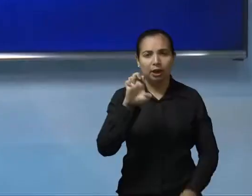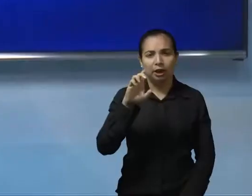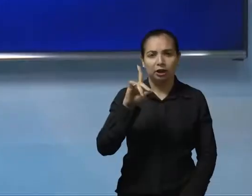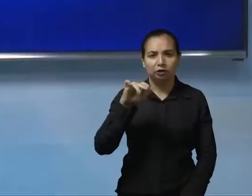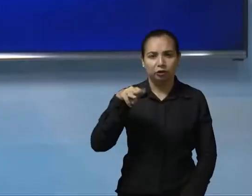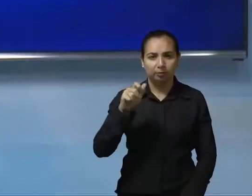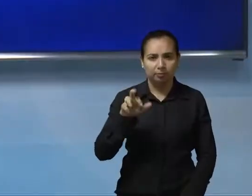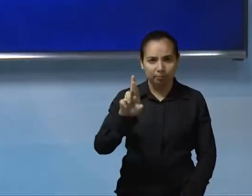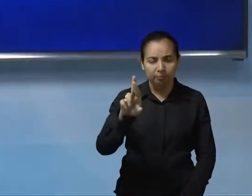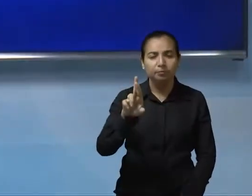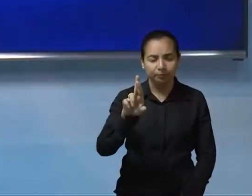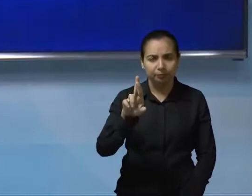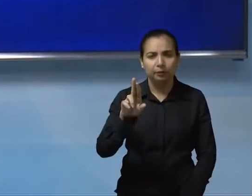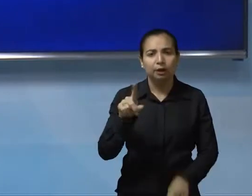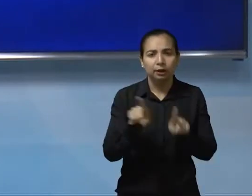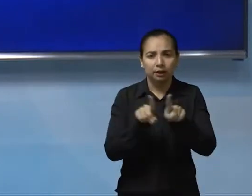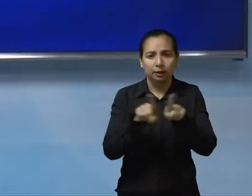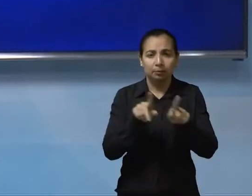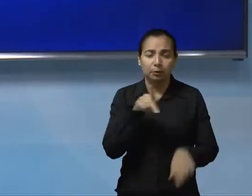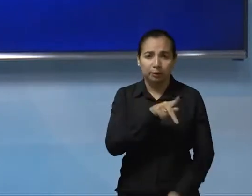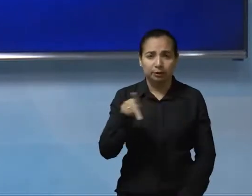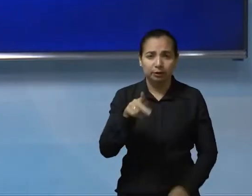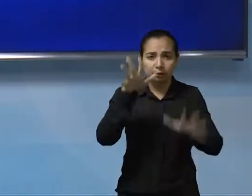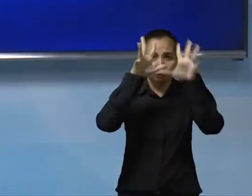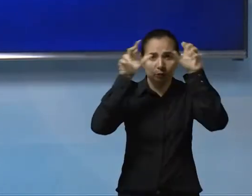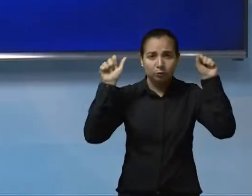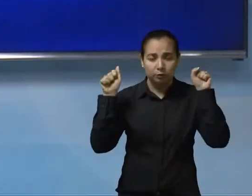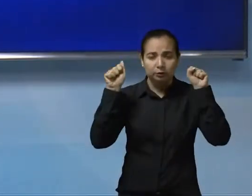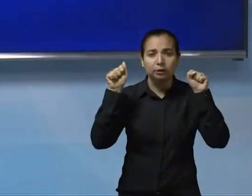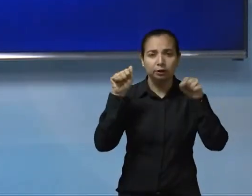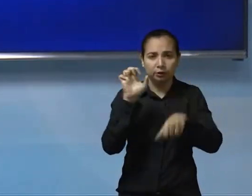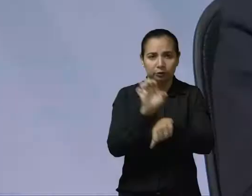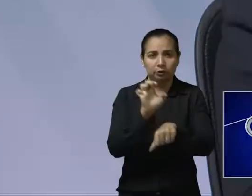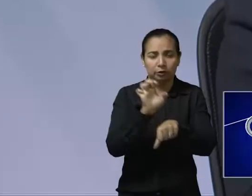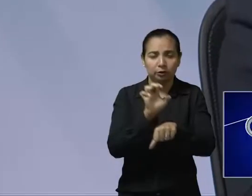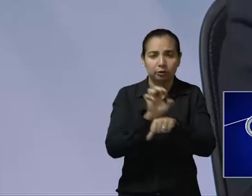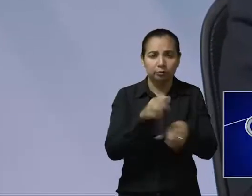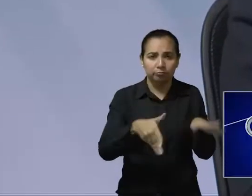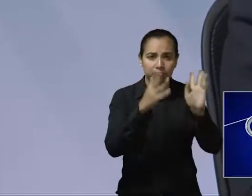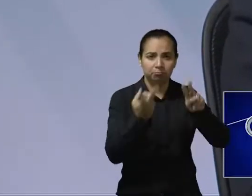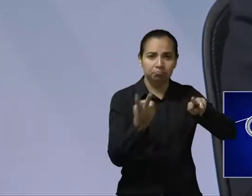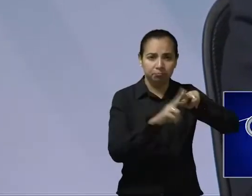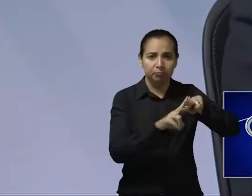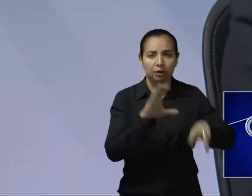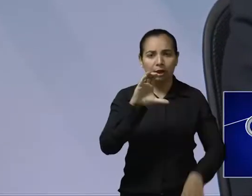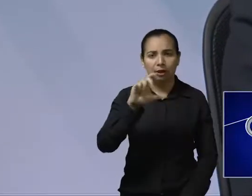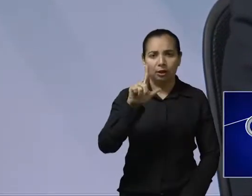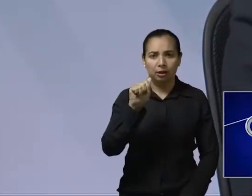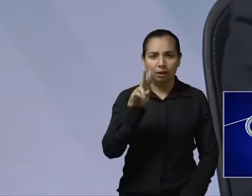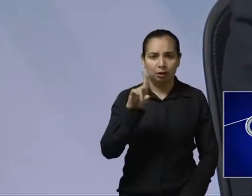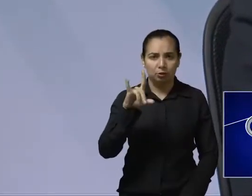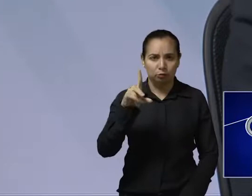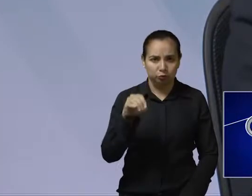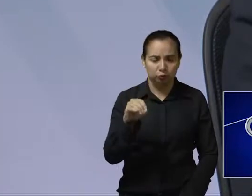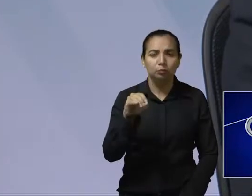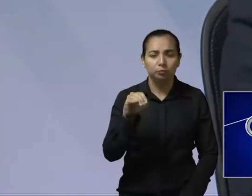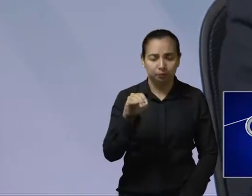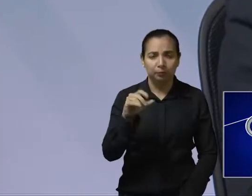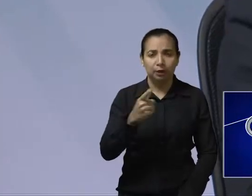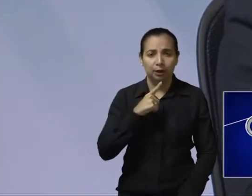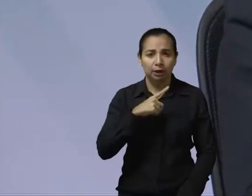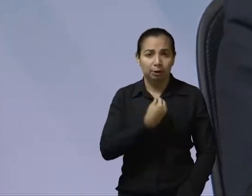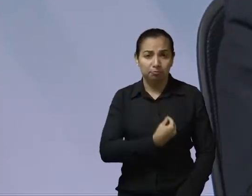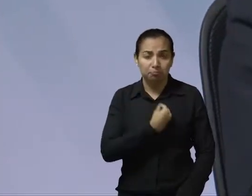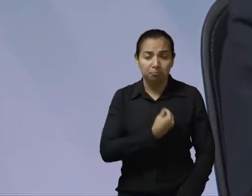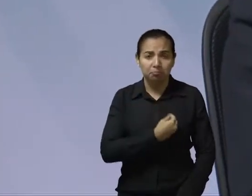Oliveira, e o presidente do Conselho Estadual Penitenciário, o Cláudio Vale, que esteve, inclusive,